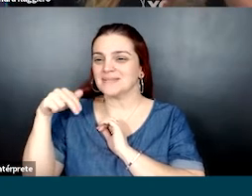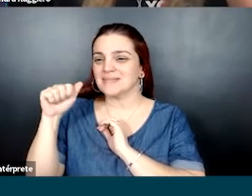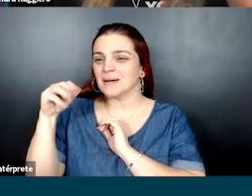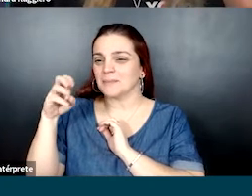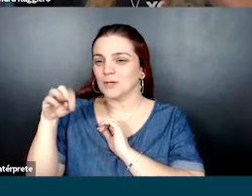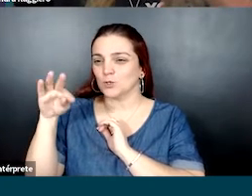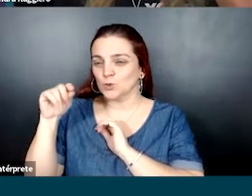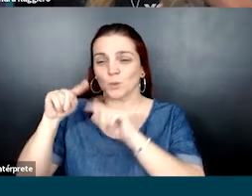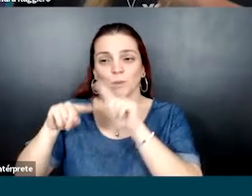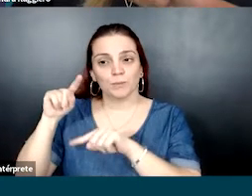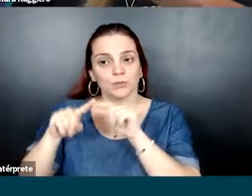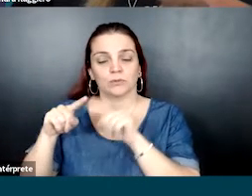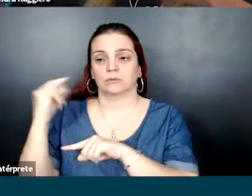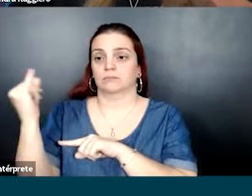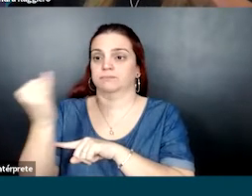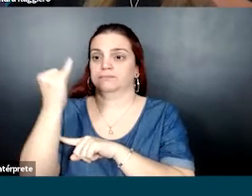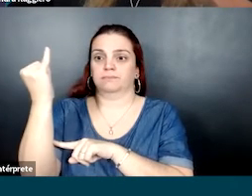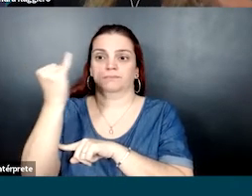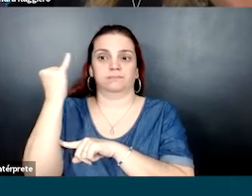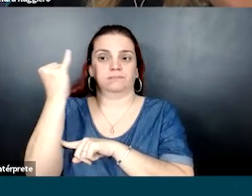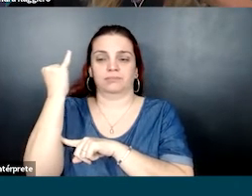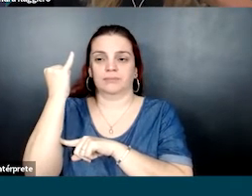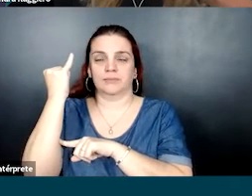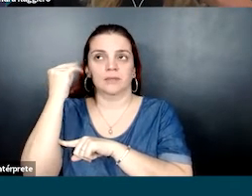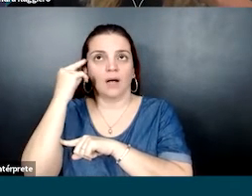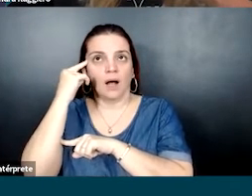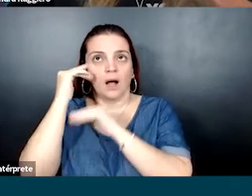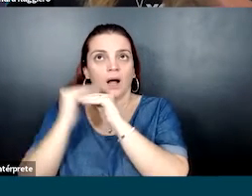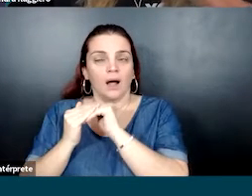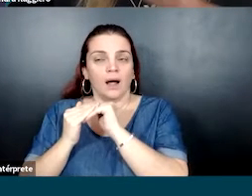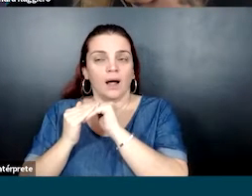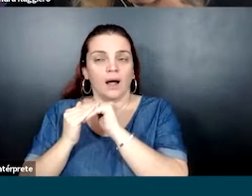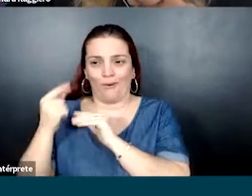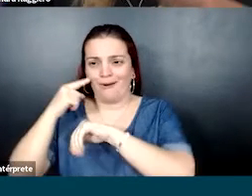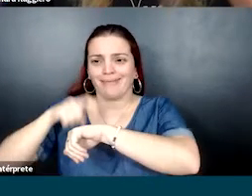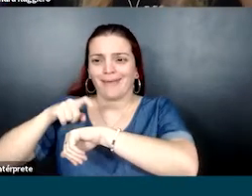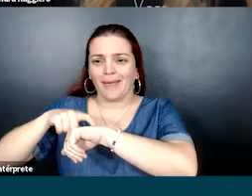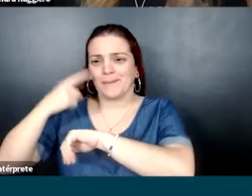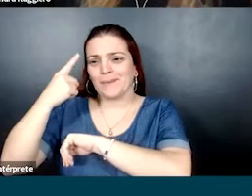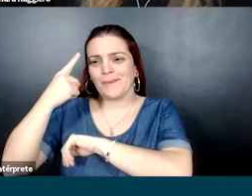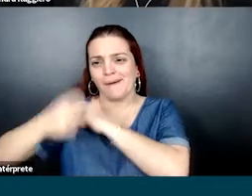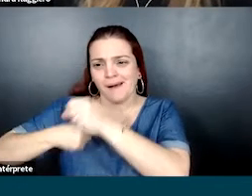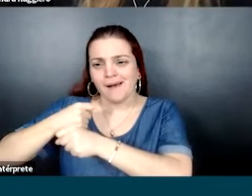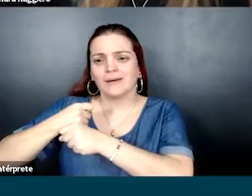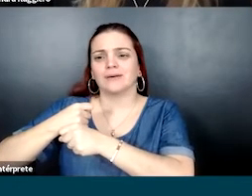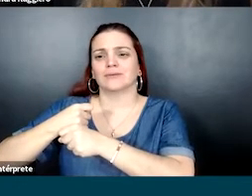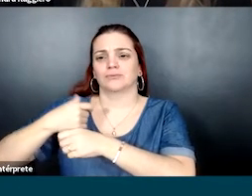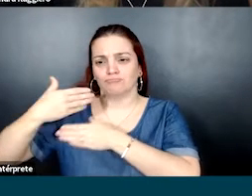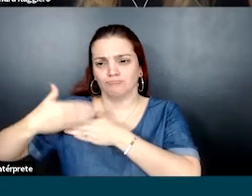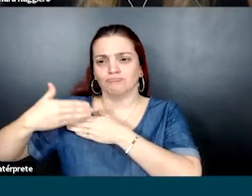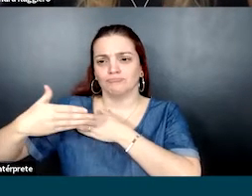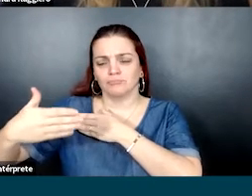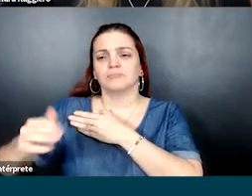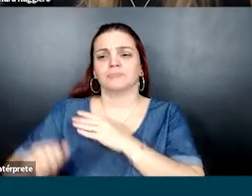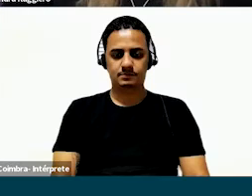produto ele esteja ali naquele momento presente. Inclusive, como